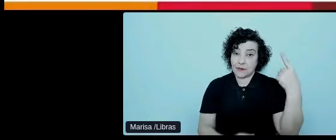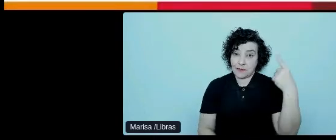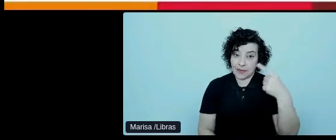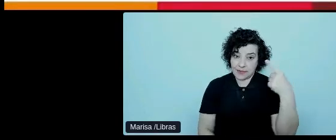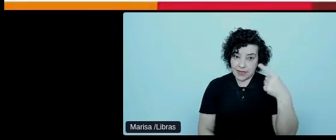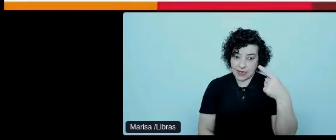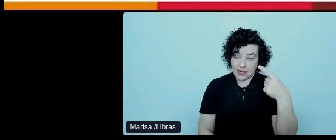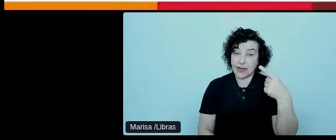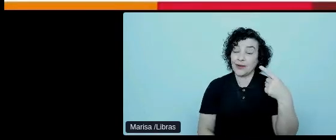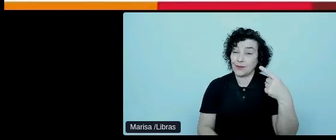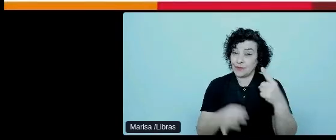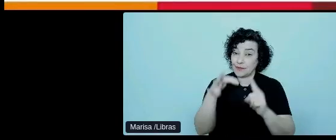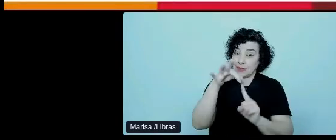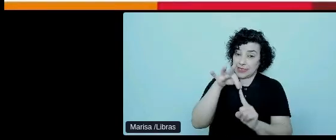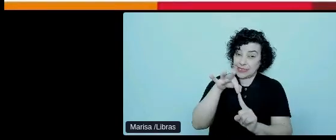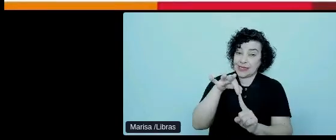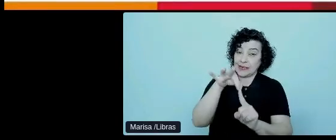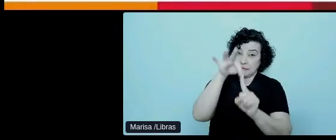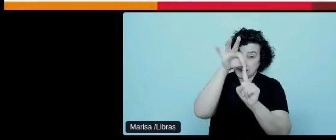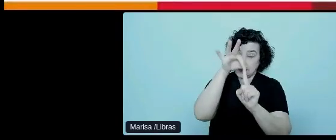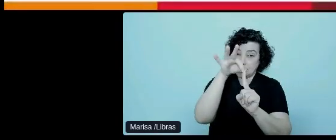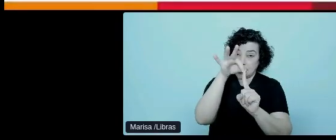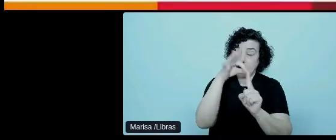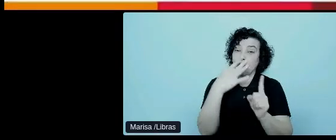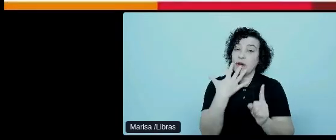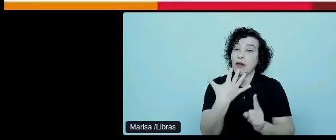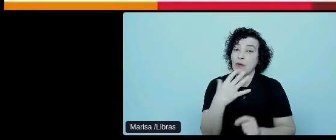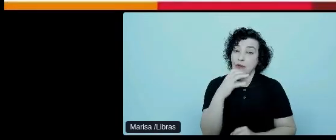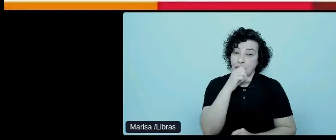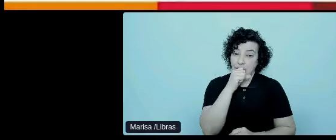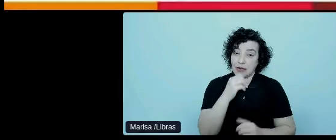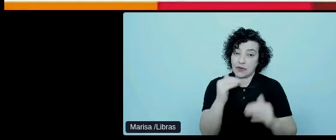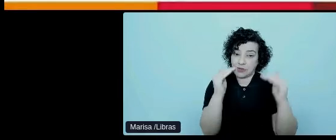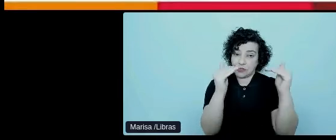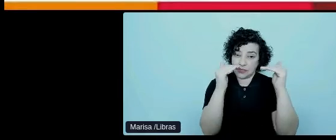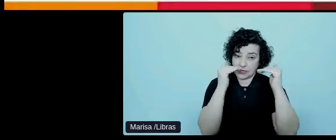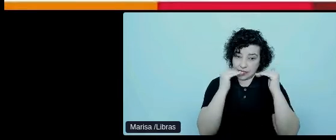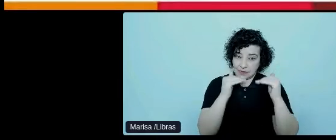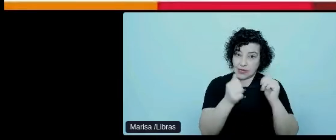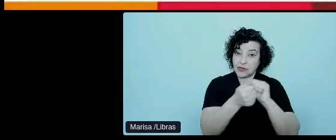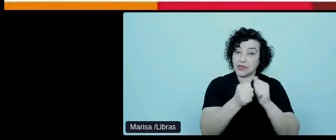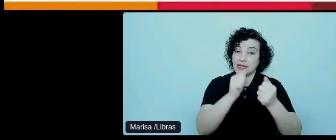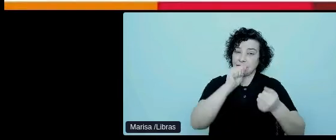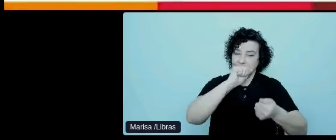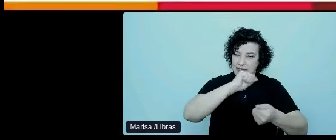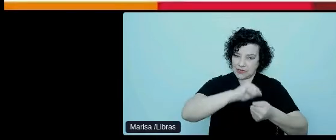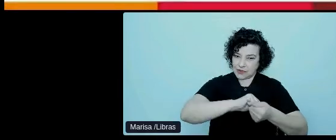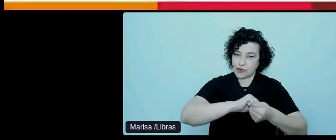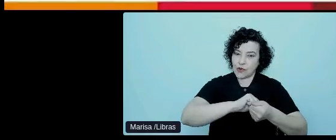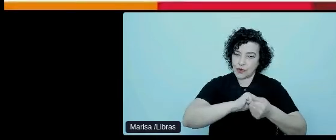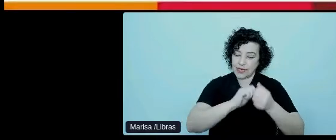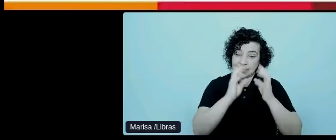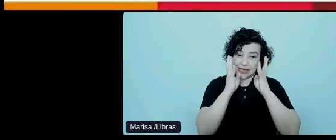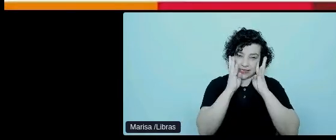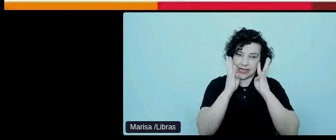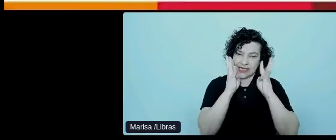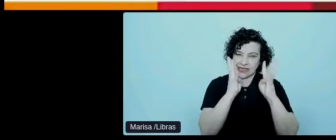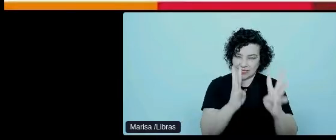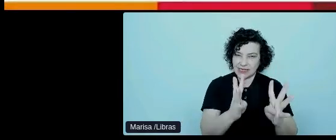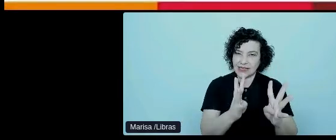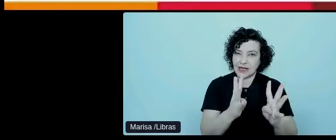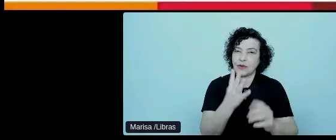post-it, prioridades, na cor laranja. Embaixo, conformidades, uma cor um pouquinho mais terracota,